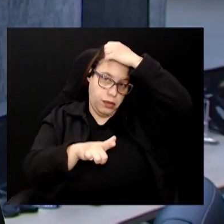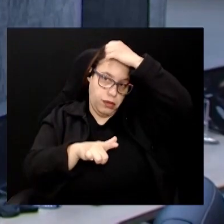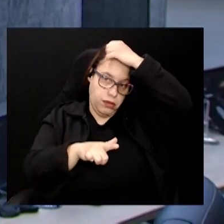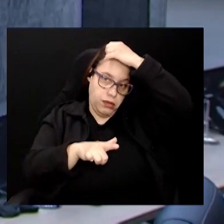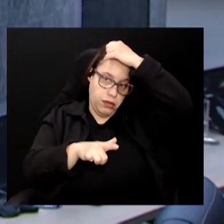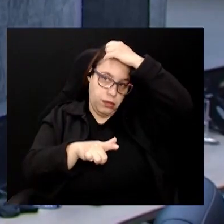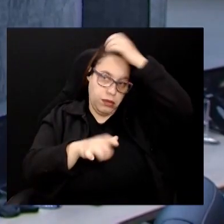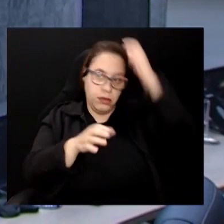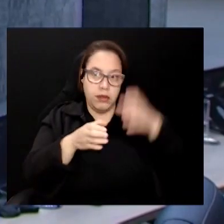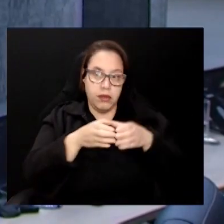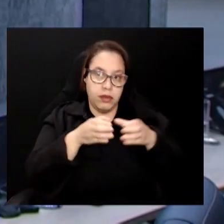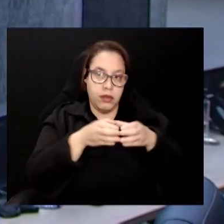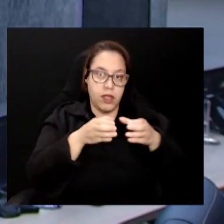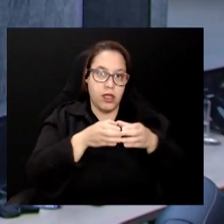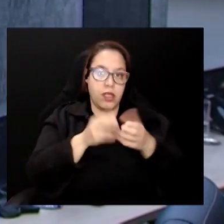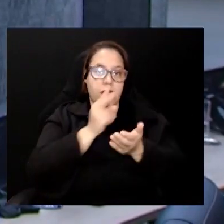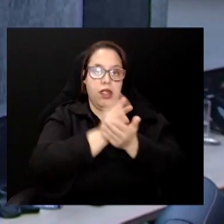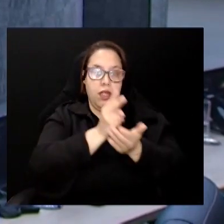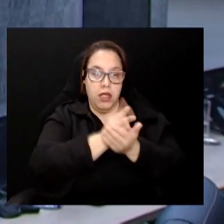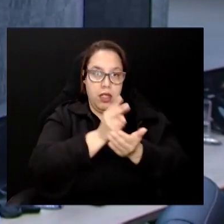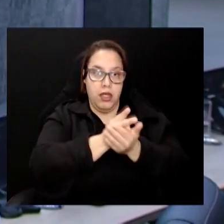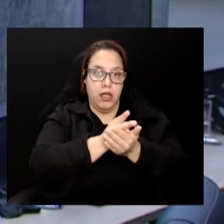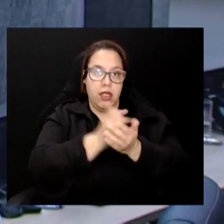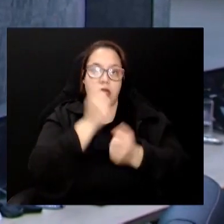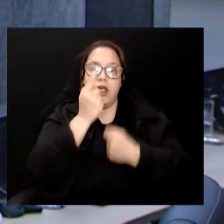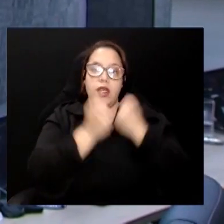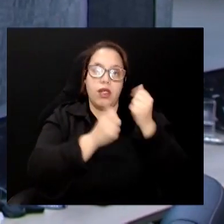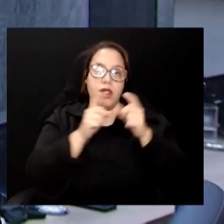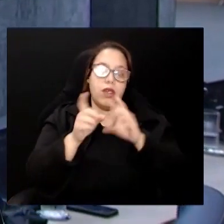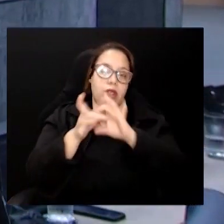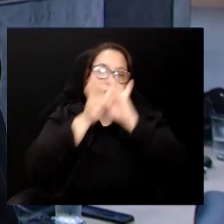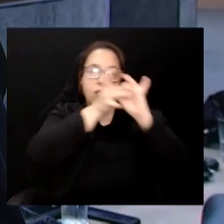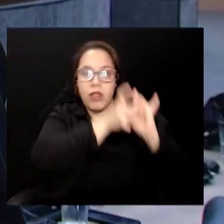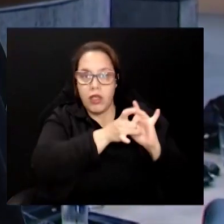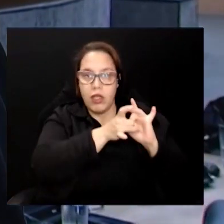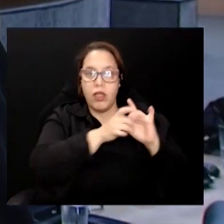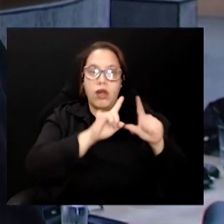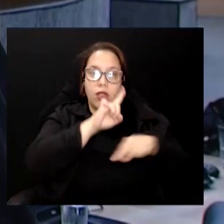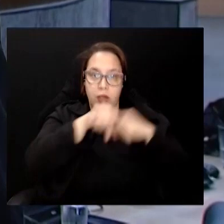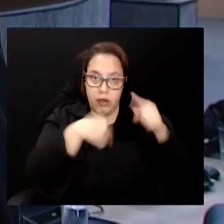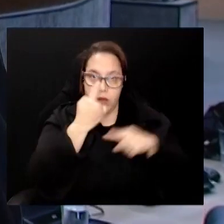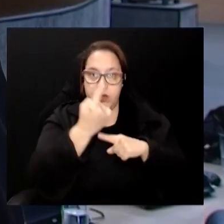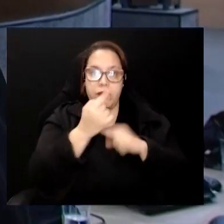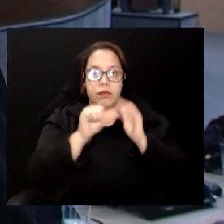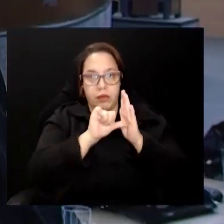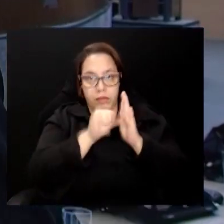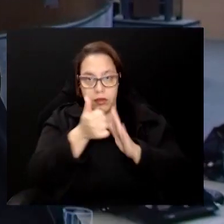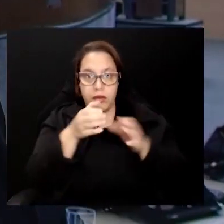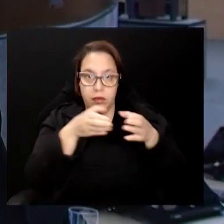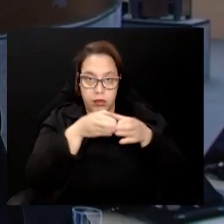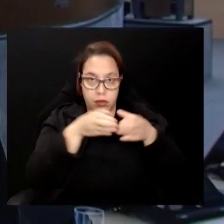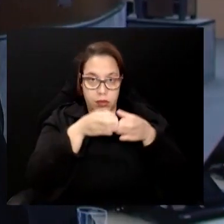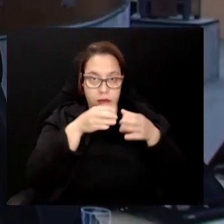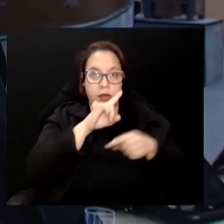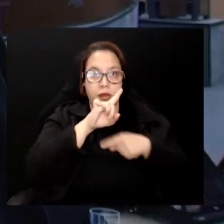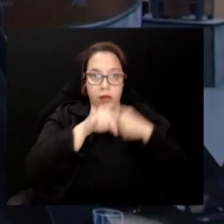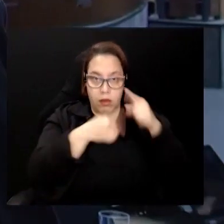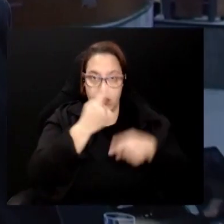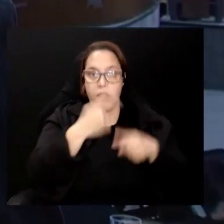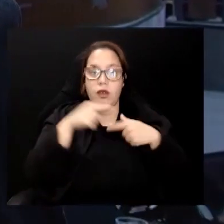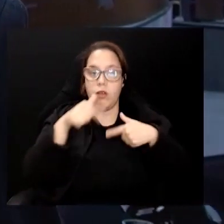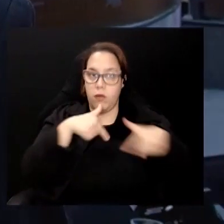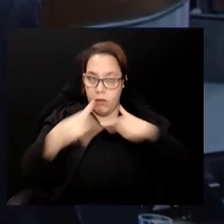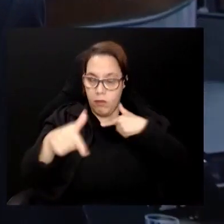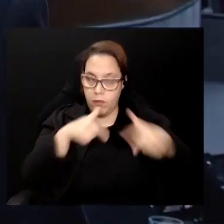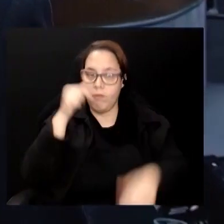dar continuidade em alguns aspectos que ainda precisam ser superados. A primeira comissão foi um sucesso, porque o trabalho aqui da Câmara, da